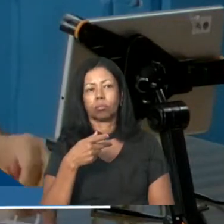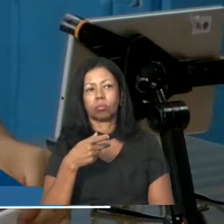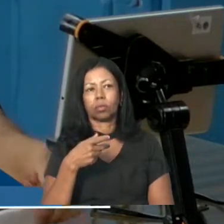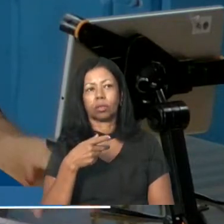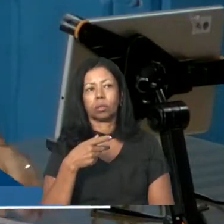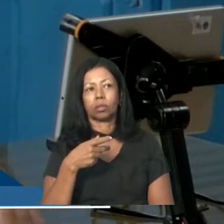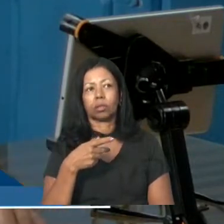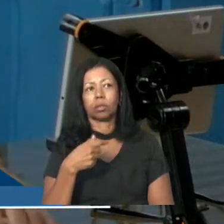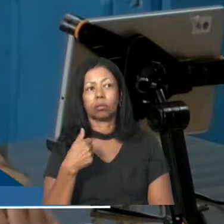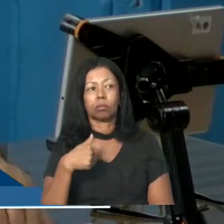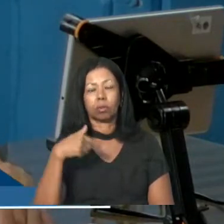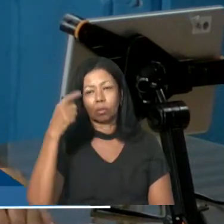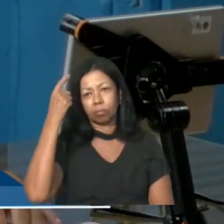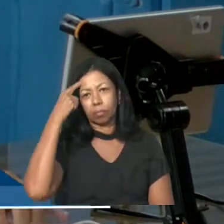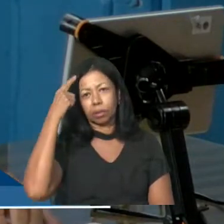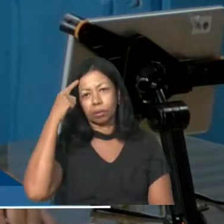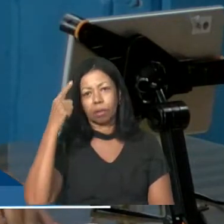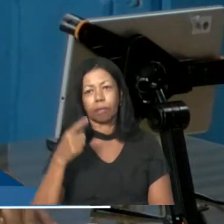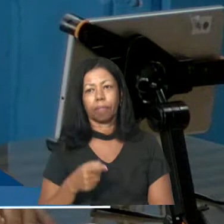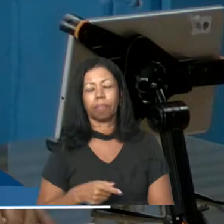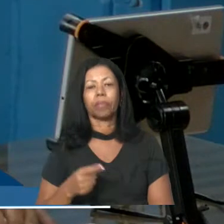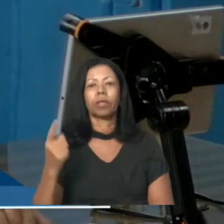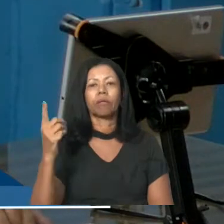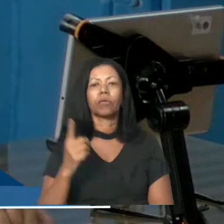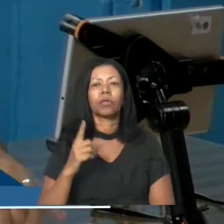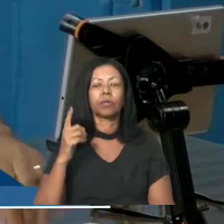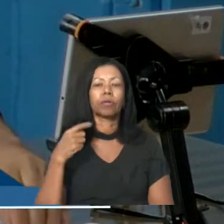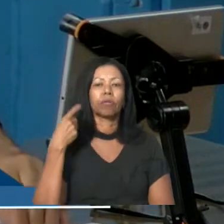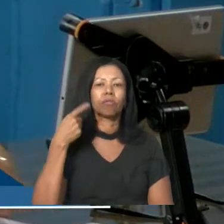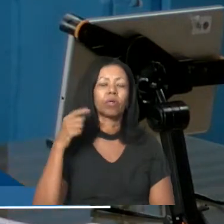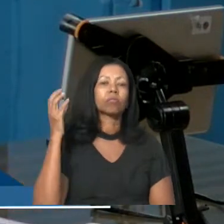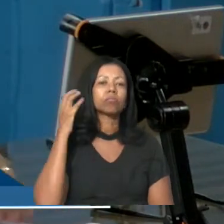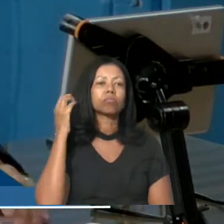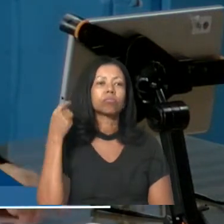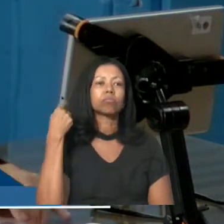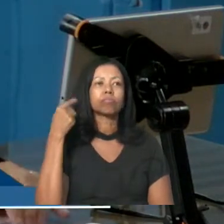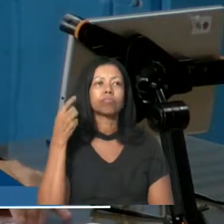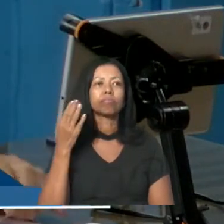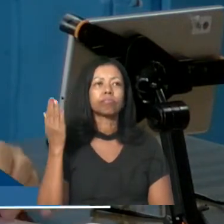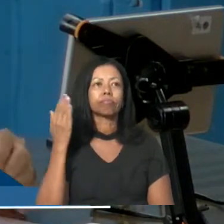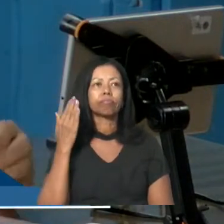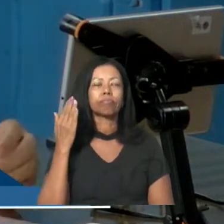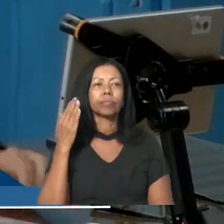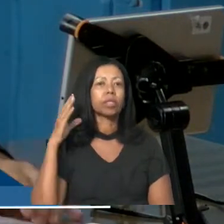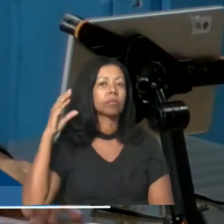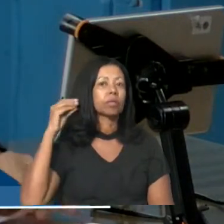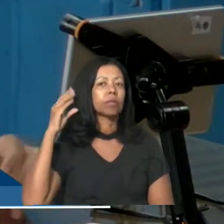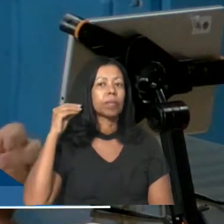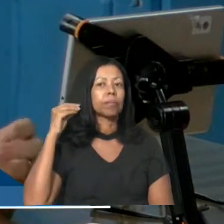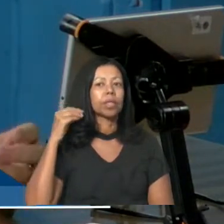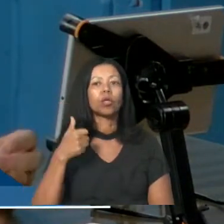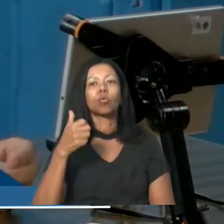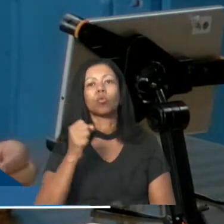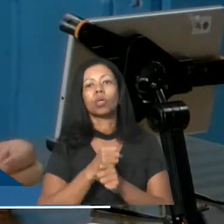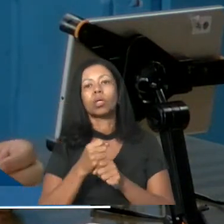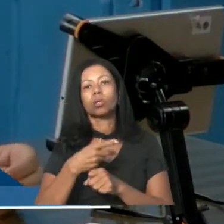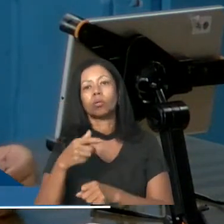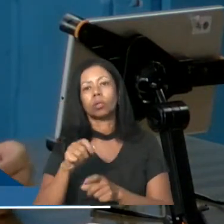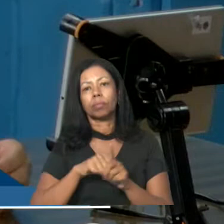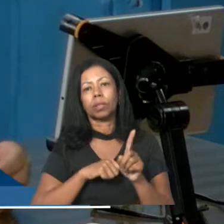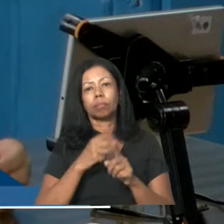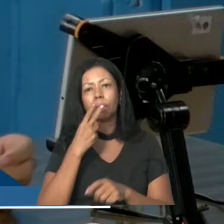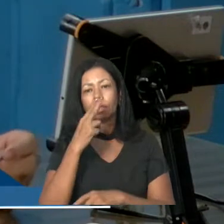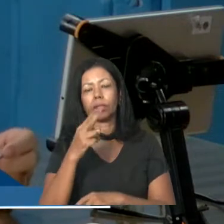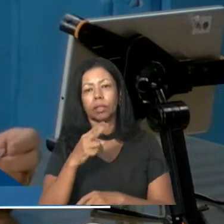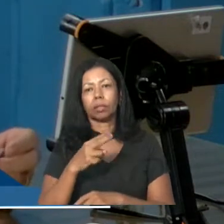mais. O Tinho veio aqui no meu ouvido, o vereador Sérgio, e falou assim: vereador, em 1 ano e 2 meses de mandato, o senhor parece que